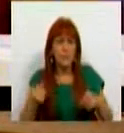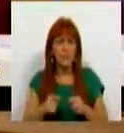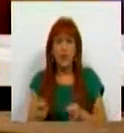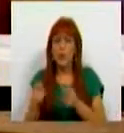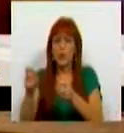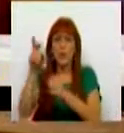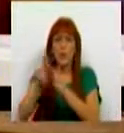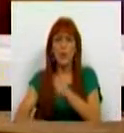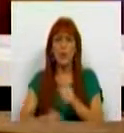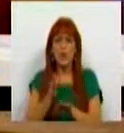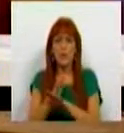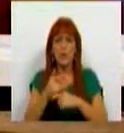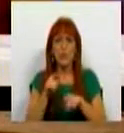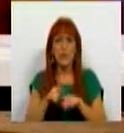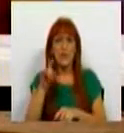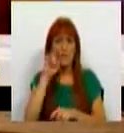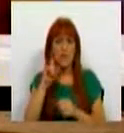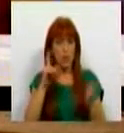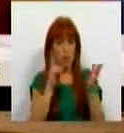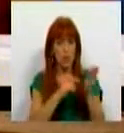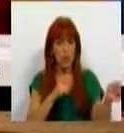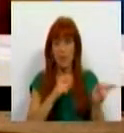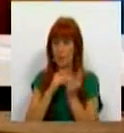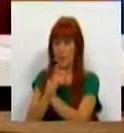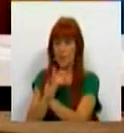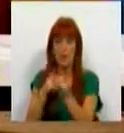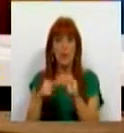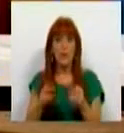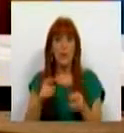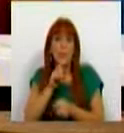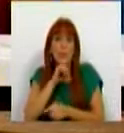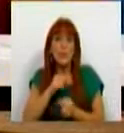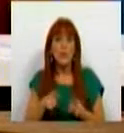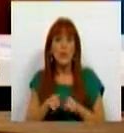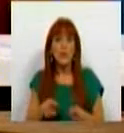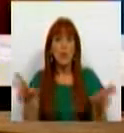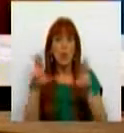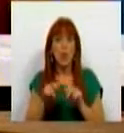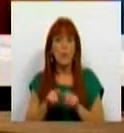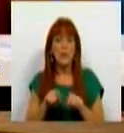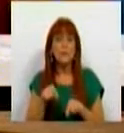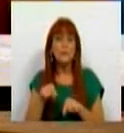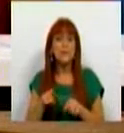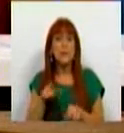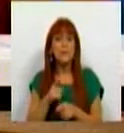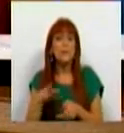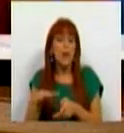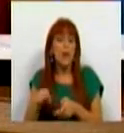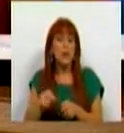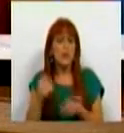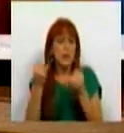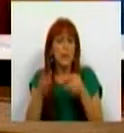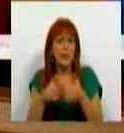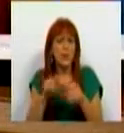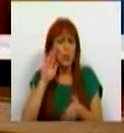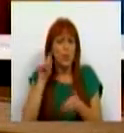entregue o relatório do Departamento de Defesa dos Estados Unidos, que apresentará as possibilidades de novos usos da base das Lajes. Independentemente